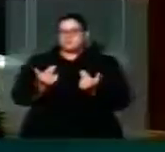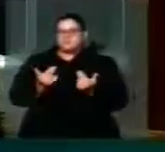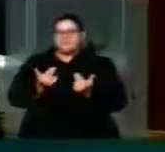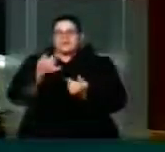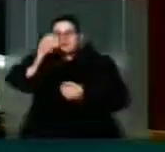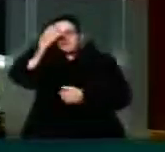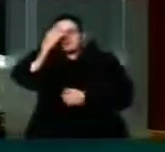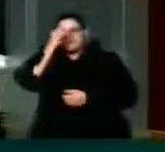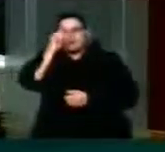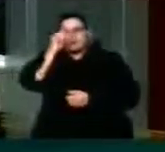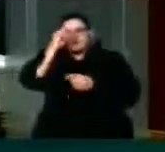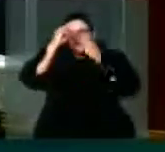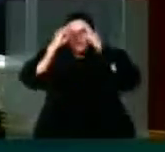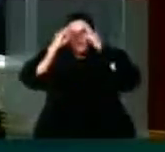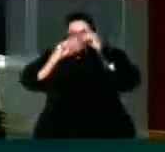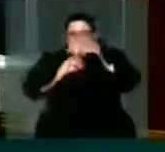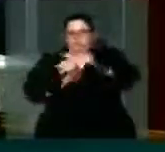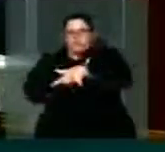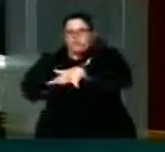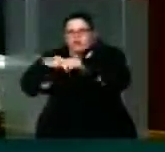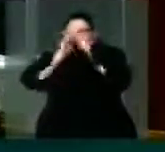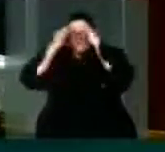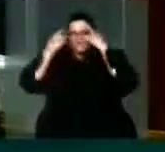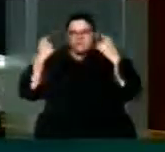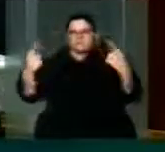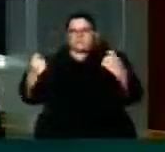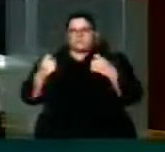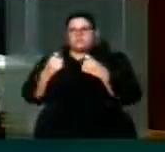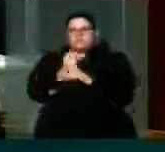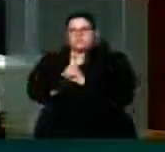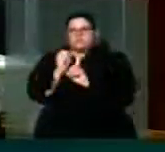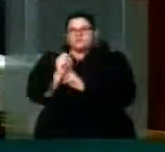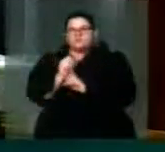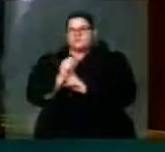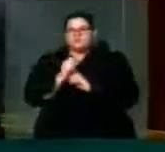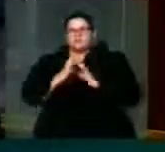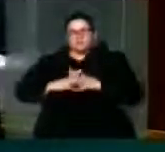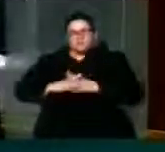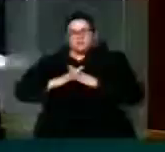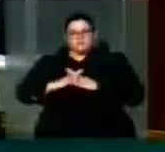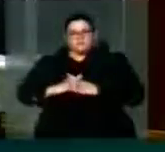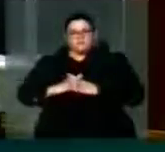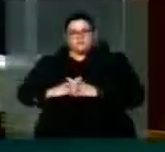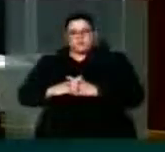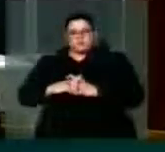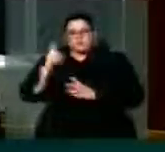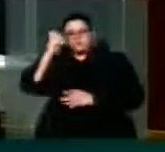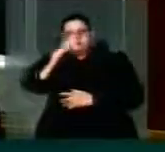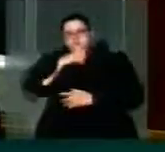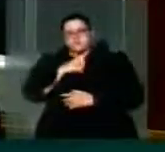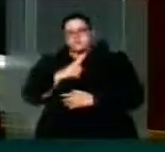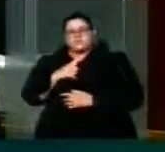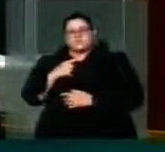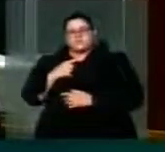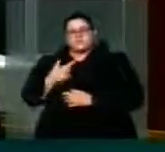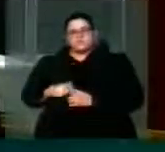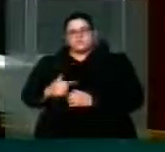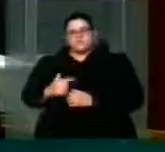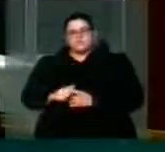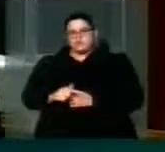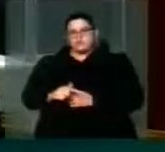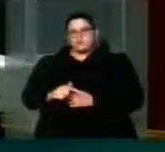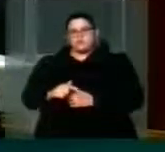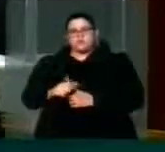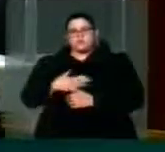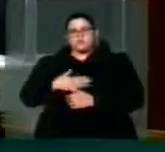que tanto assola a sociedade. Isso não será difícil, diferente, agora com o meu